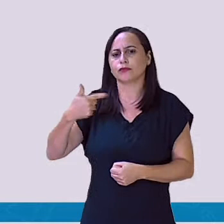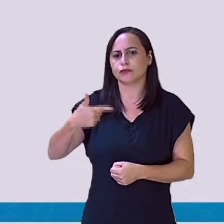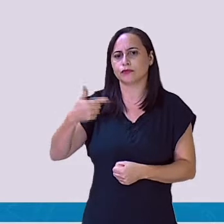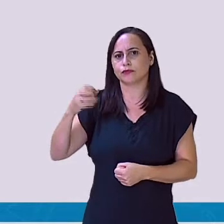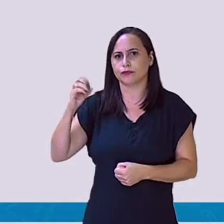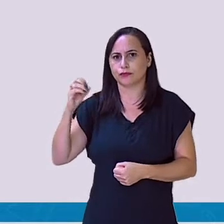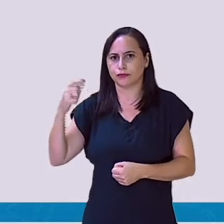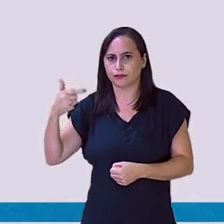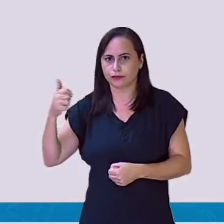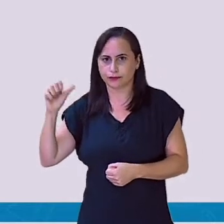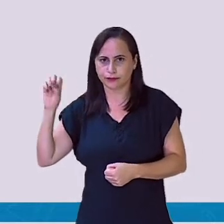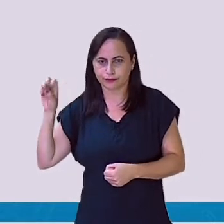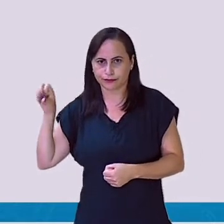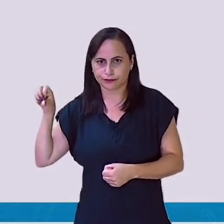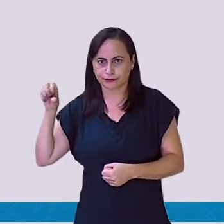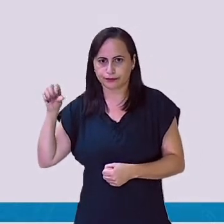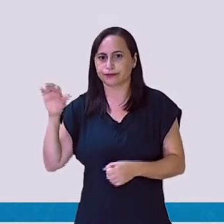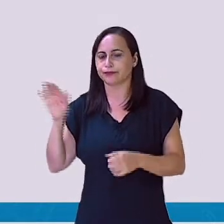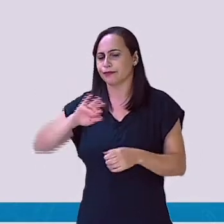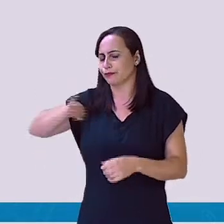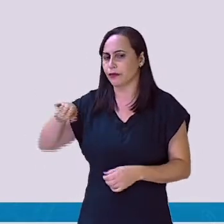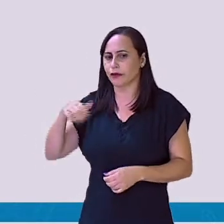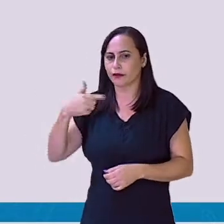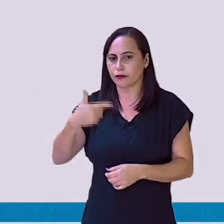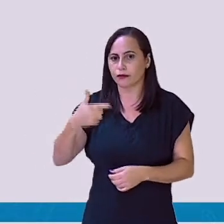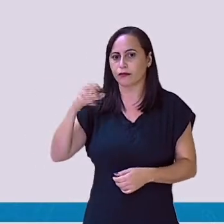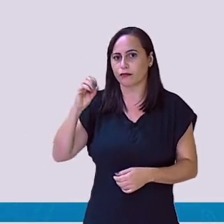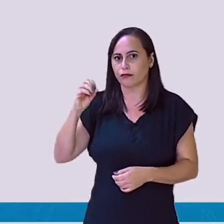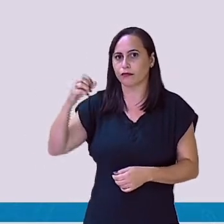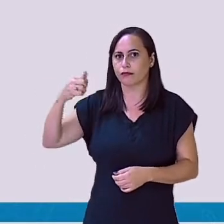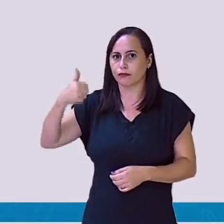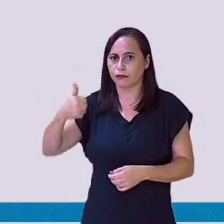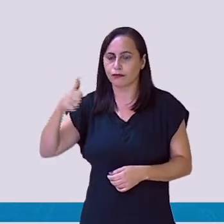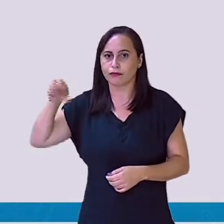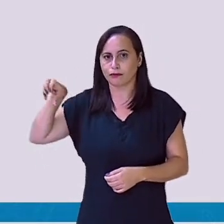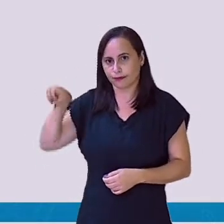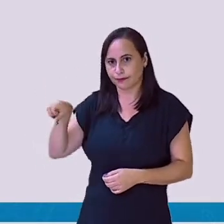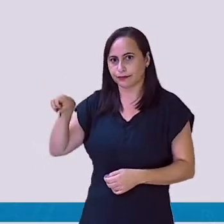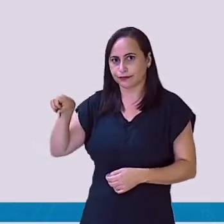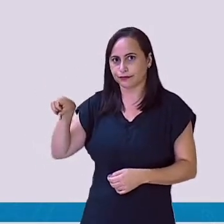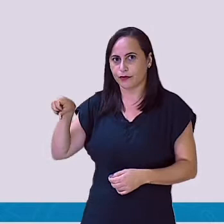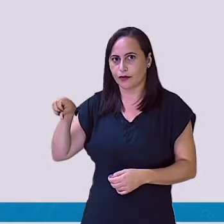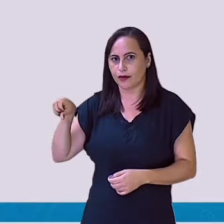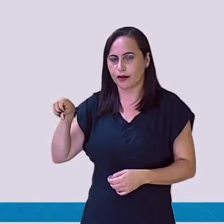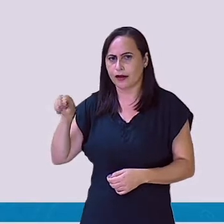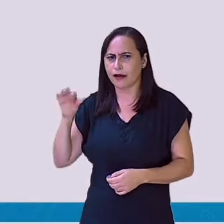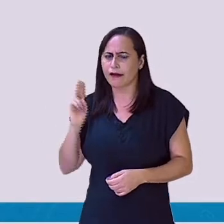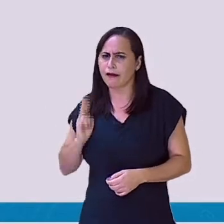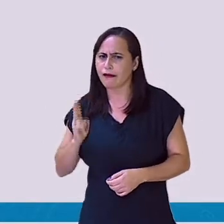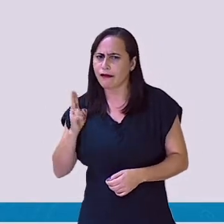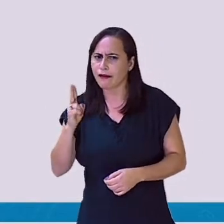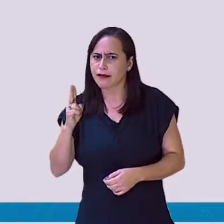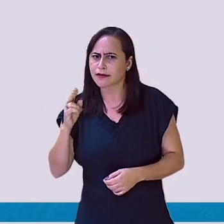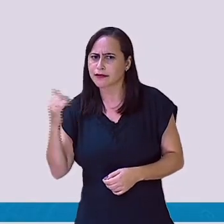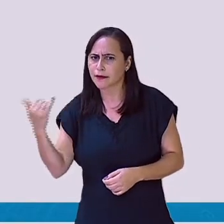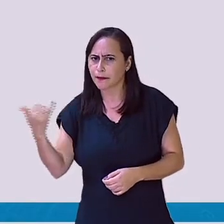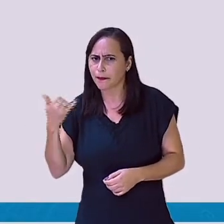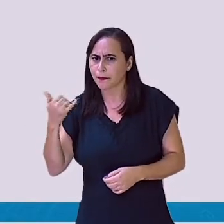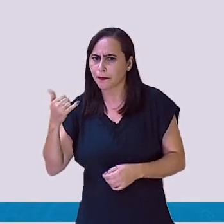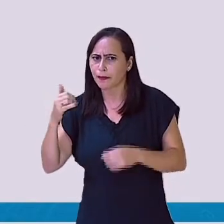texto, então você já sabe que normalmente essa informação vem abaixo do texto na última parte